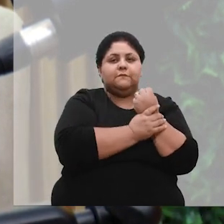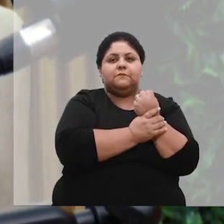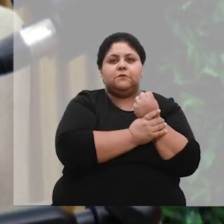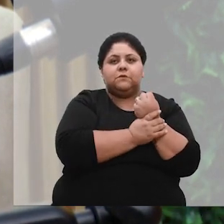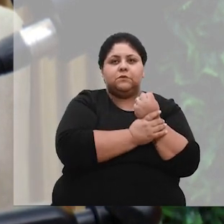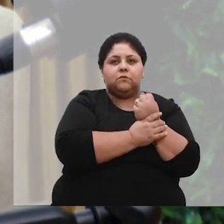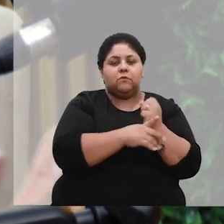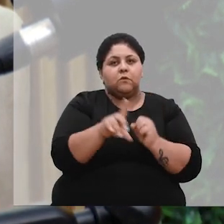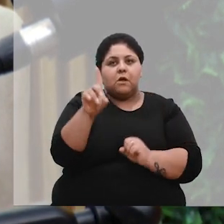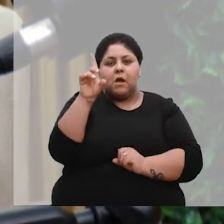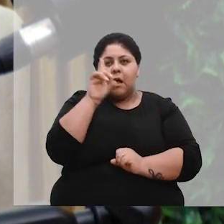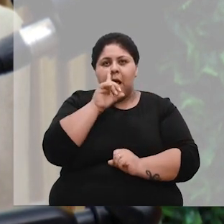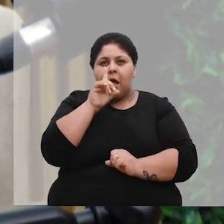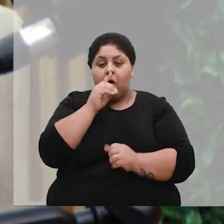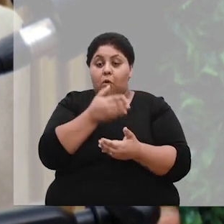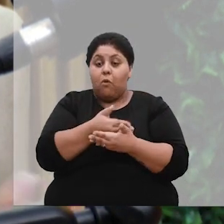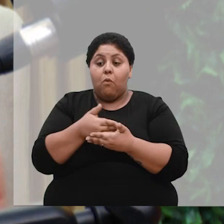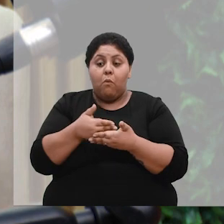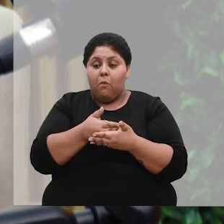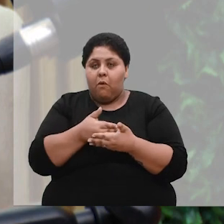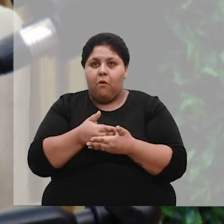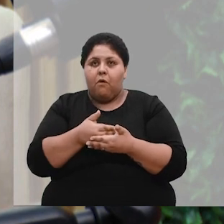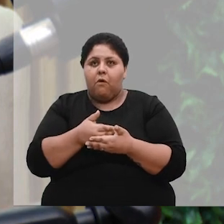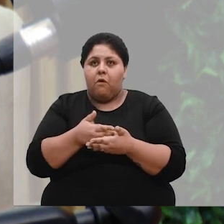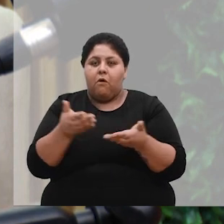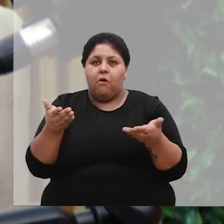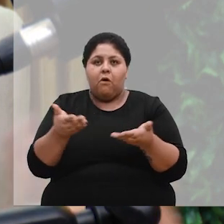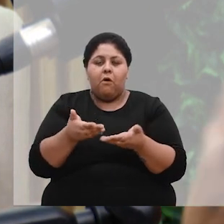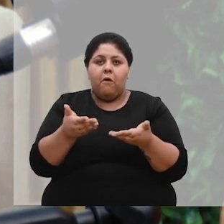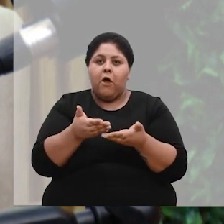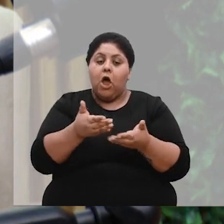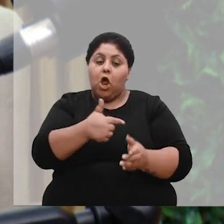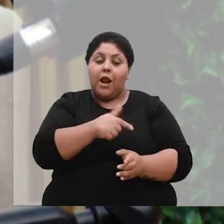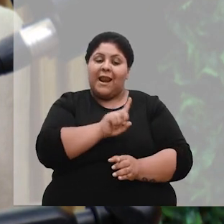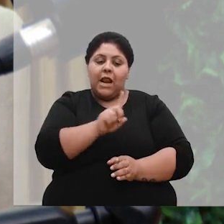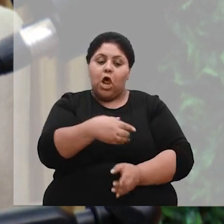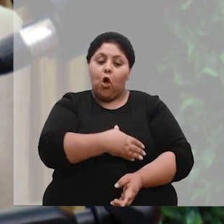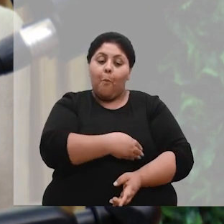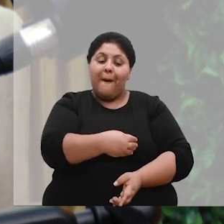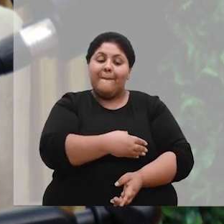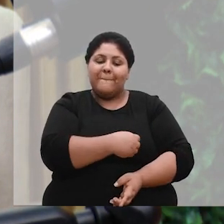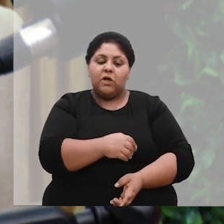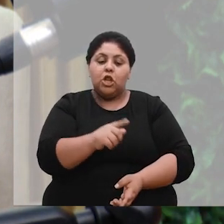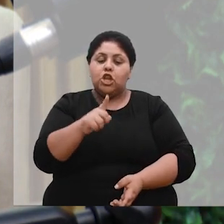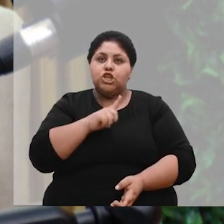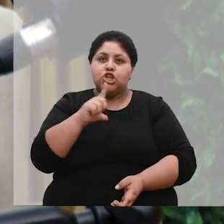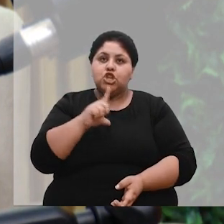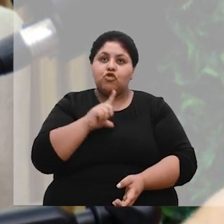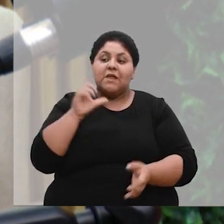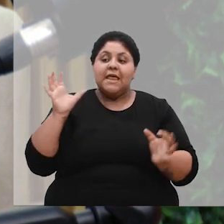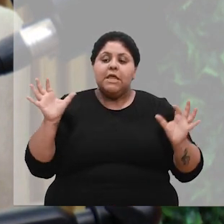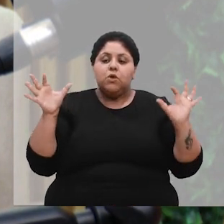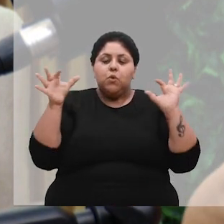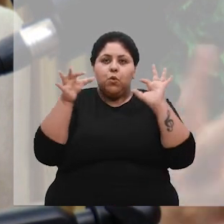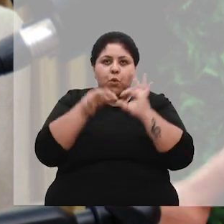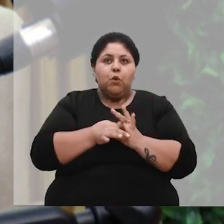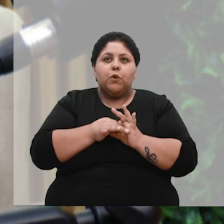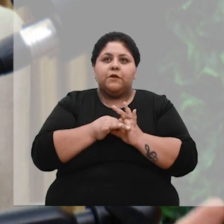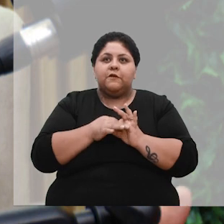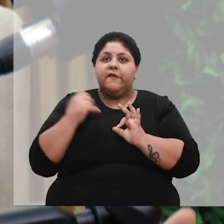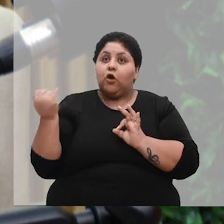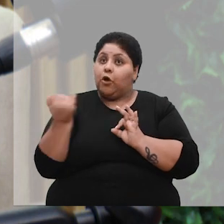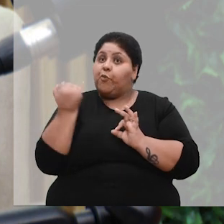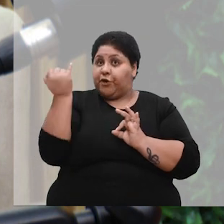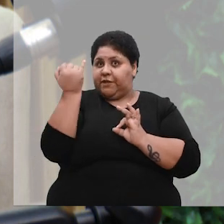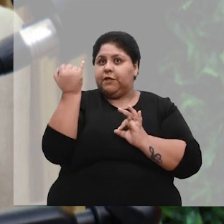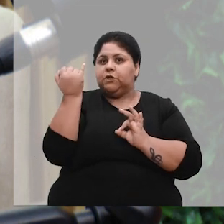essa segurança com essa mãe, com esse bebê. Esse bebê acabou não mamando esse peito, não tendo esse